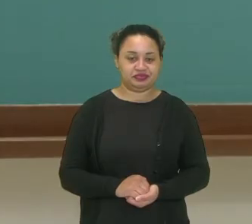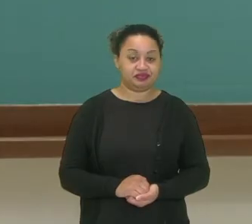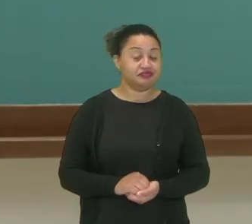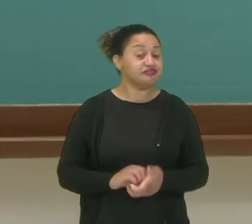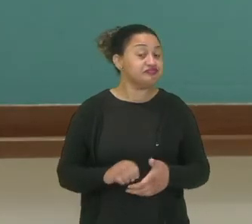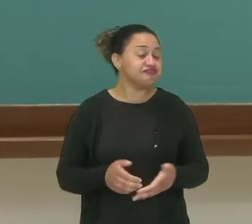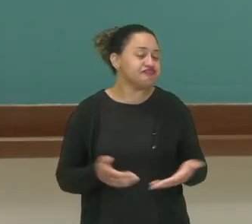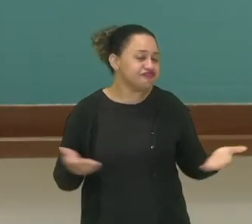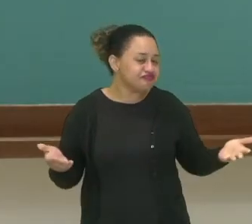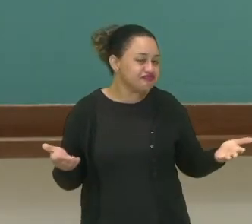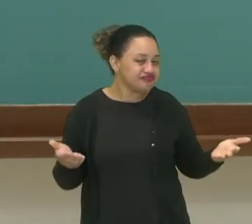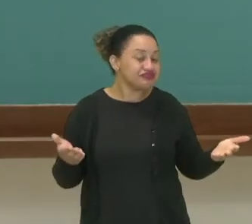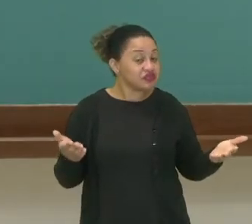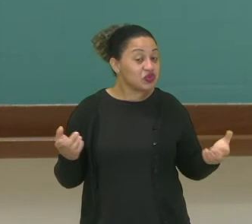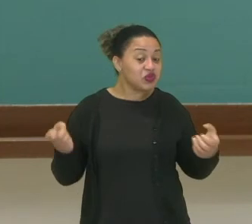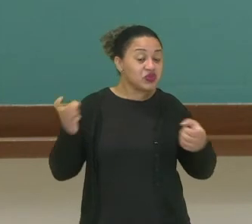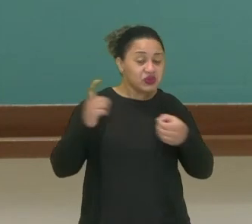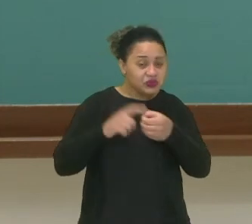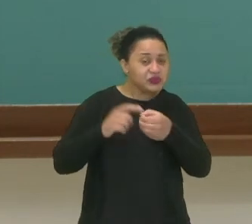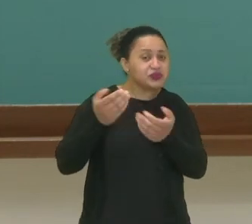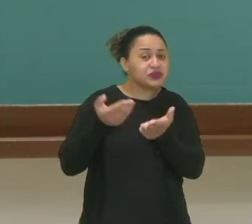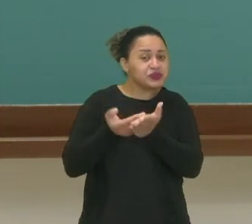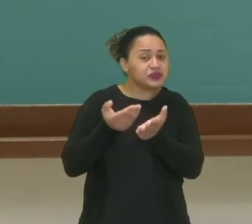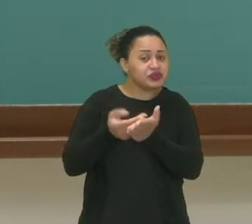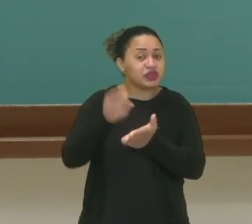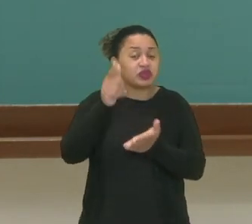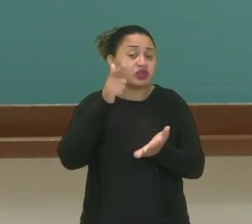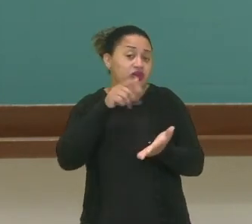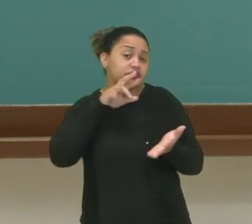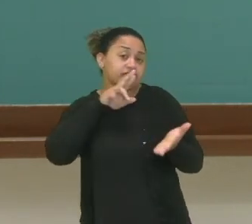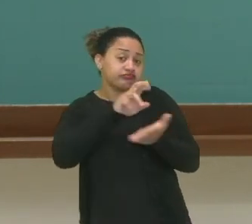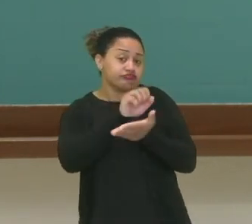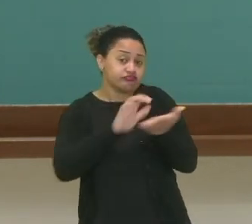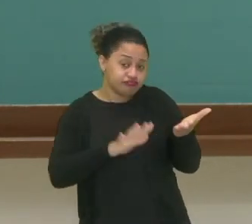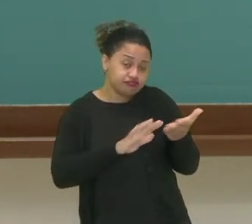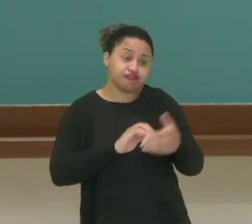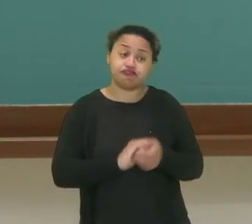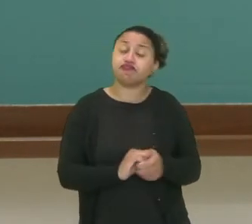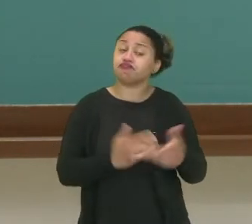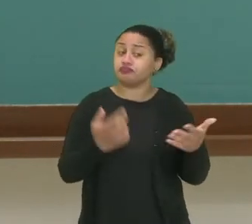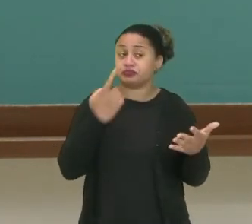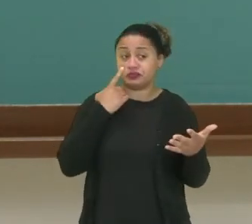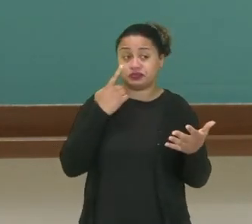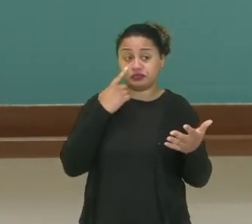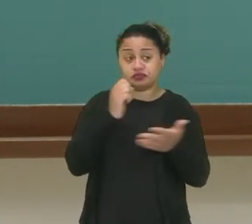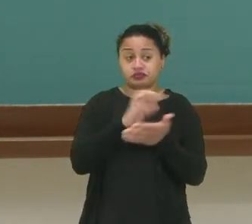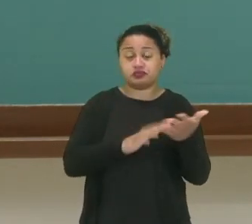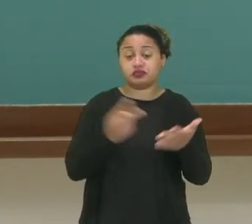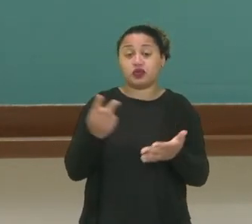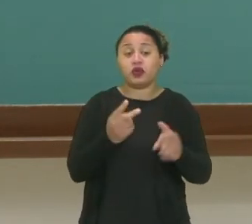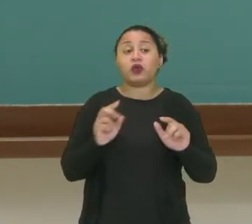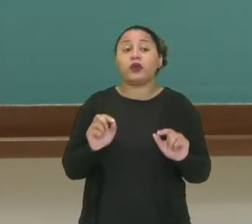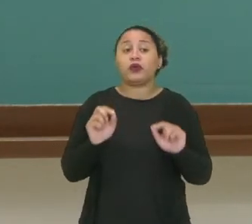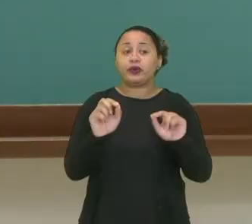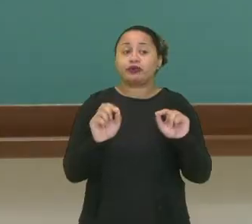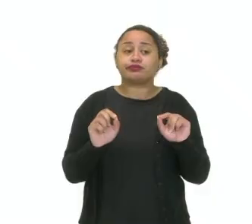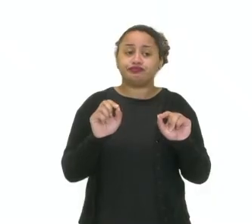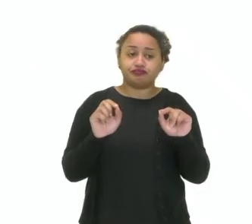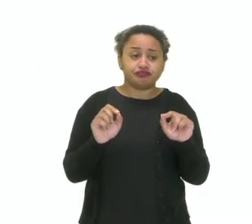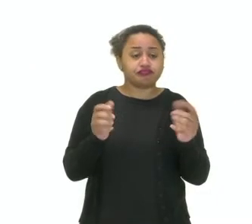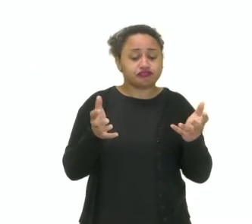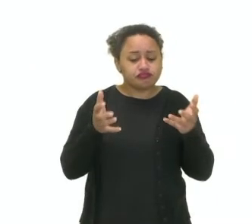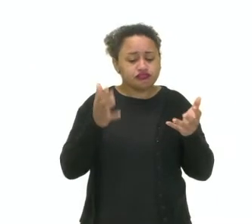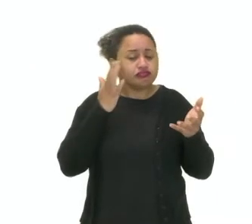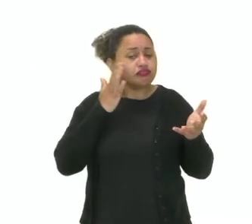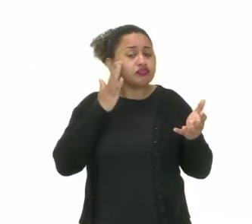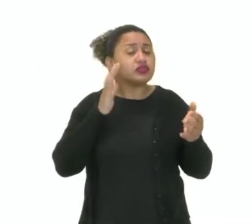Olá! Estamos novamente aqui. Você conseguiu fazer? Então, olha só, na atividade 2, né? Eu queria